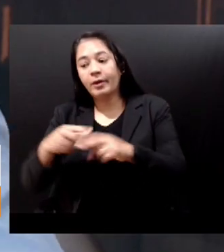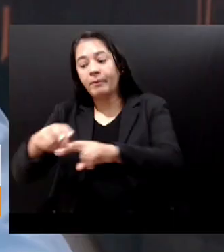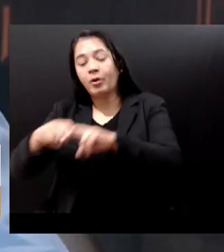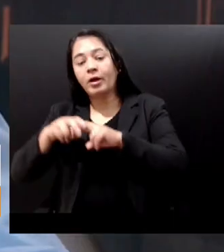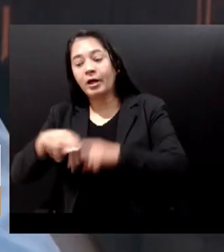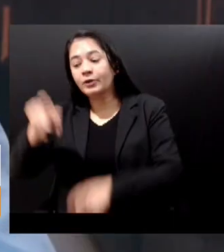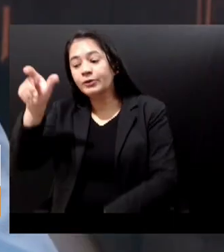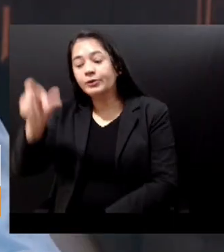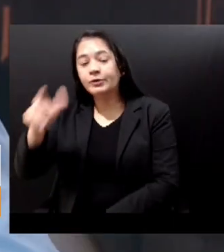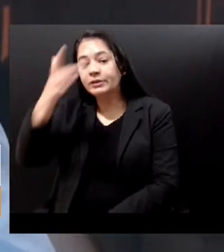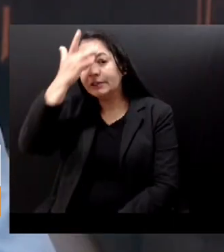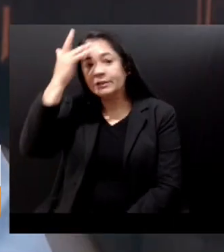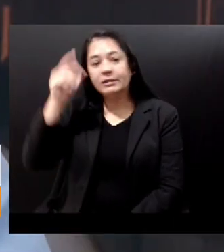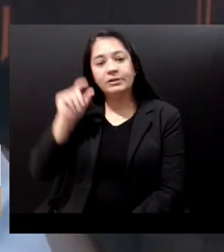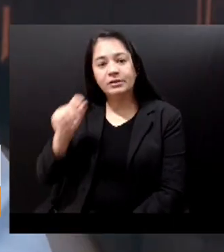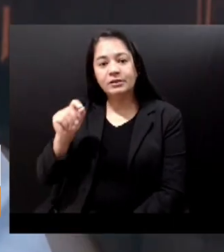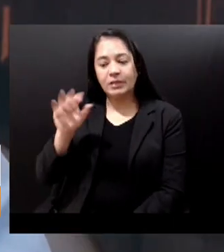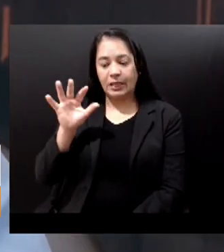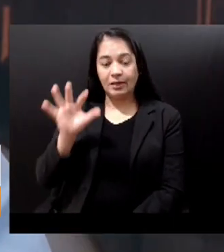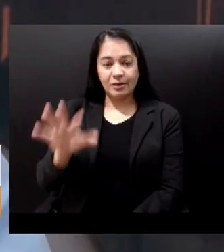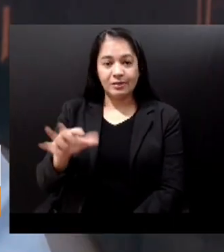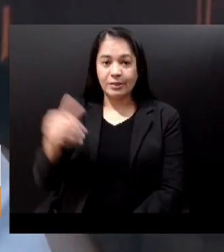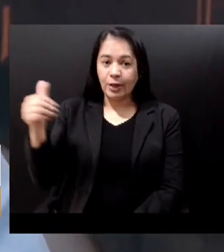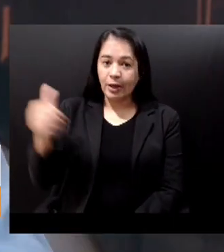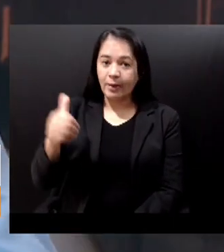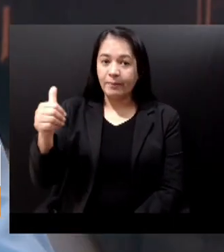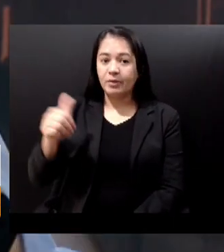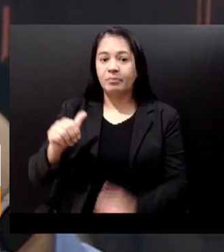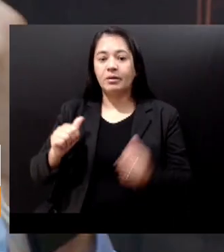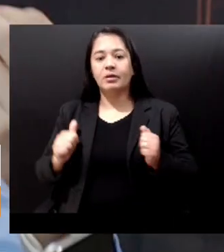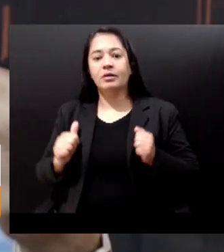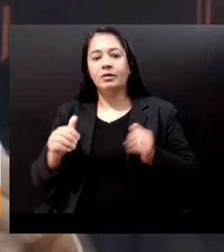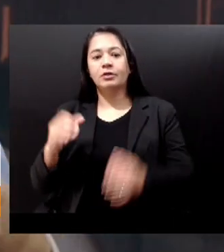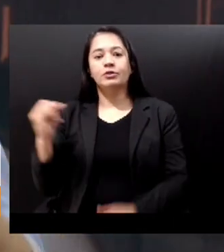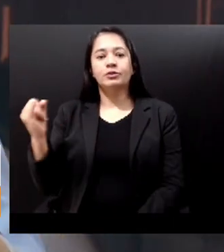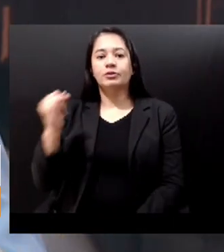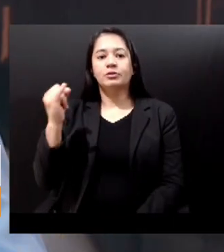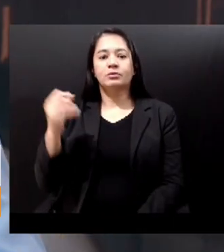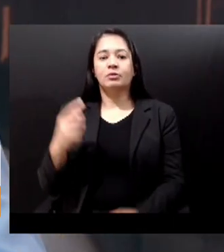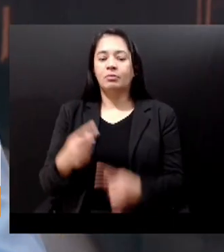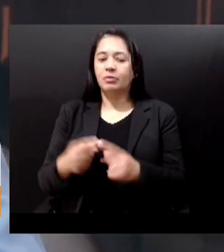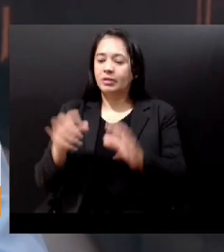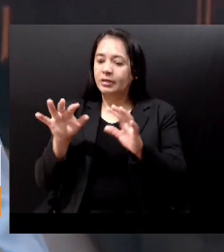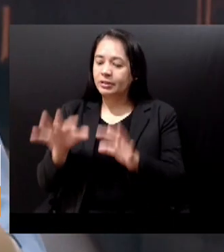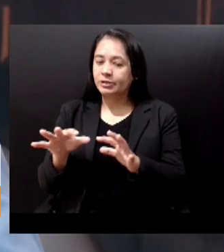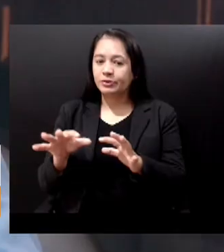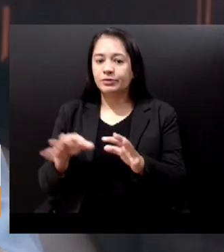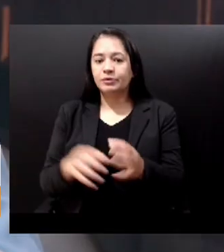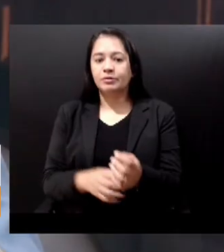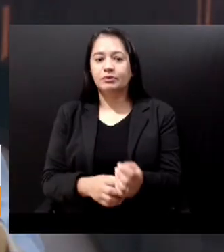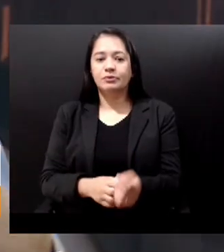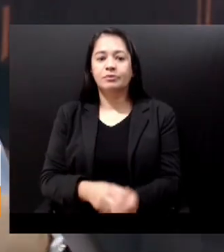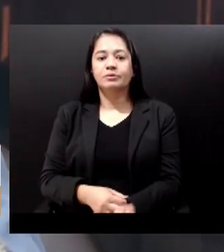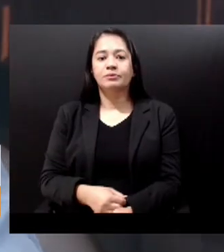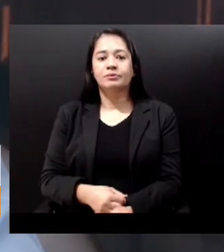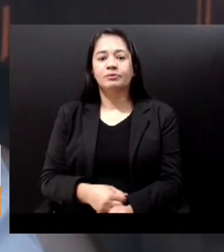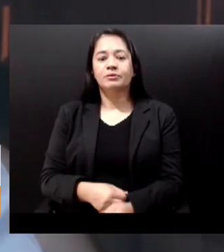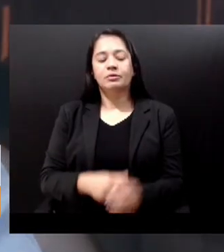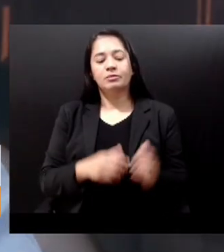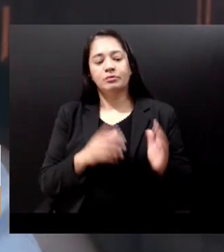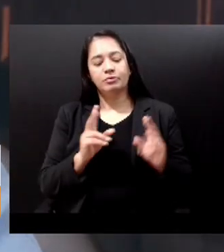Acho que esse é o primeiro passo mais importante, porque talvez seja isso que mantenha, a constância, isso que a gente